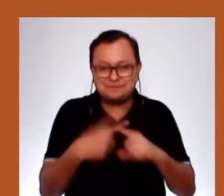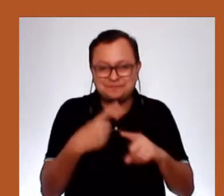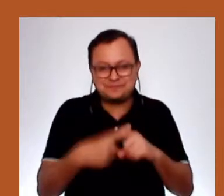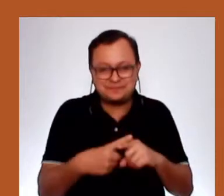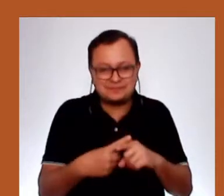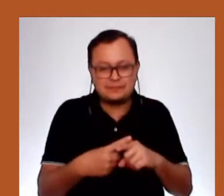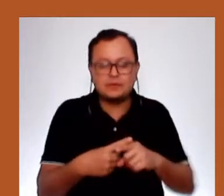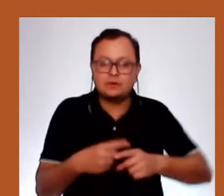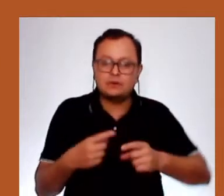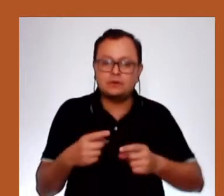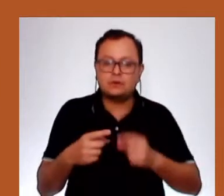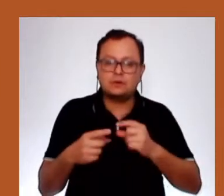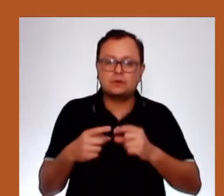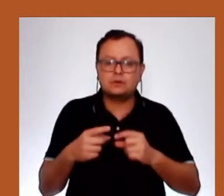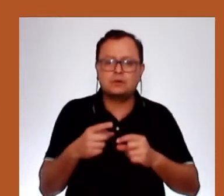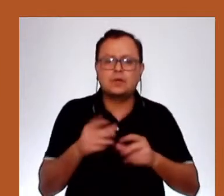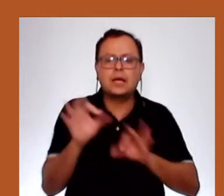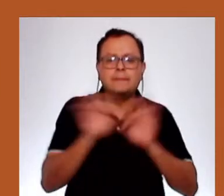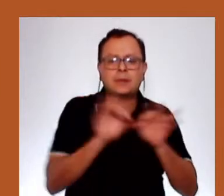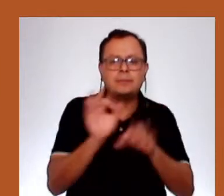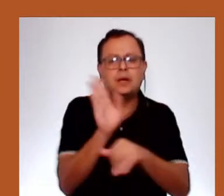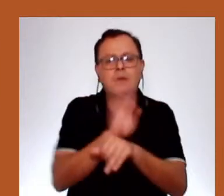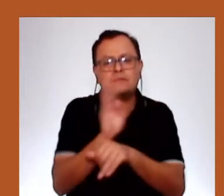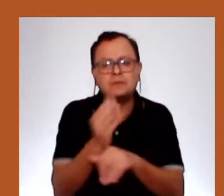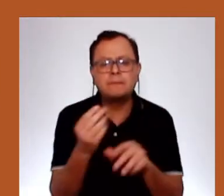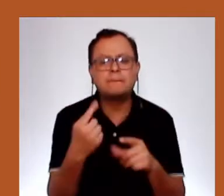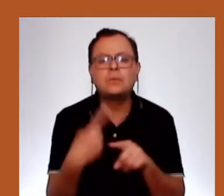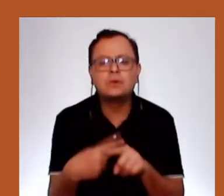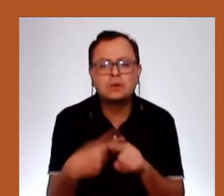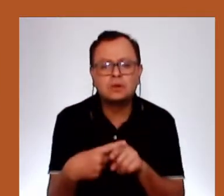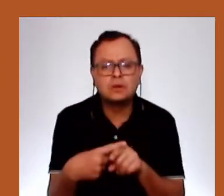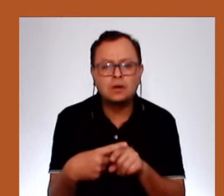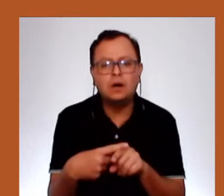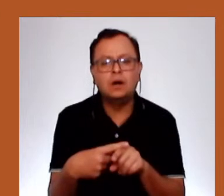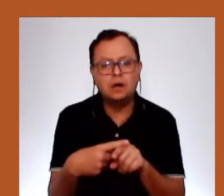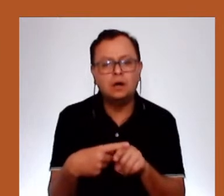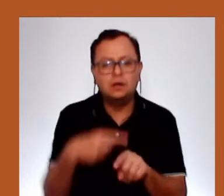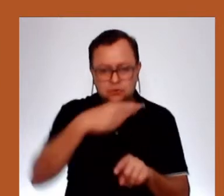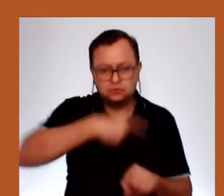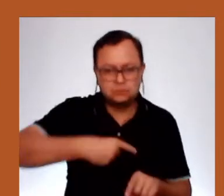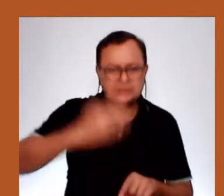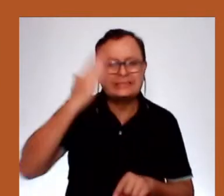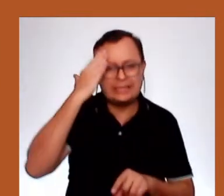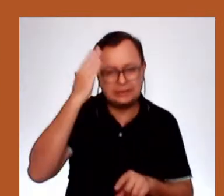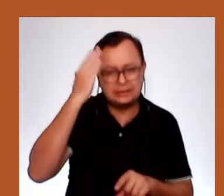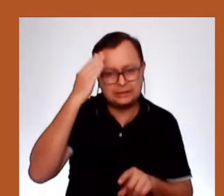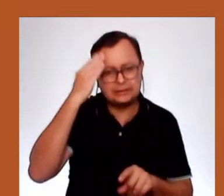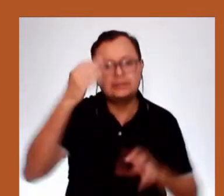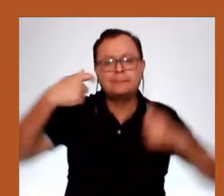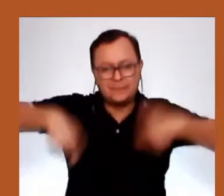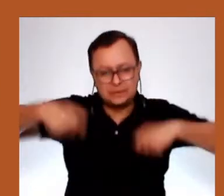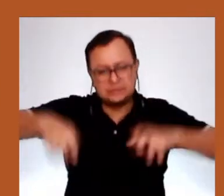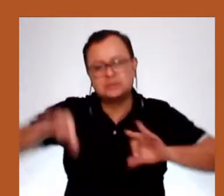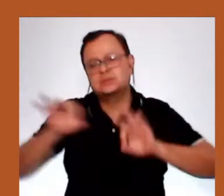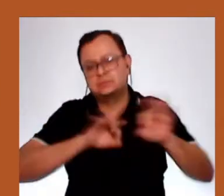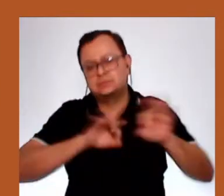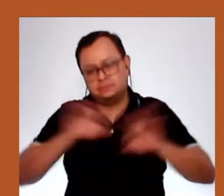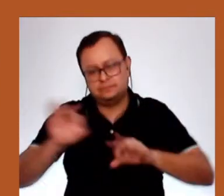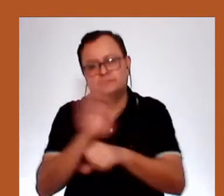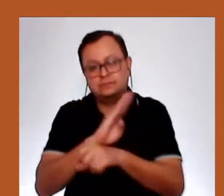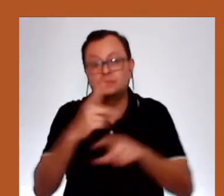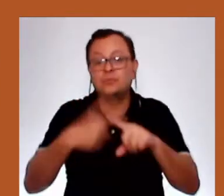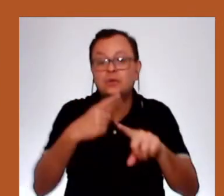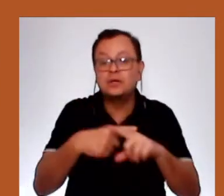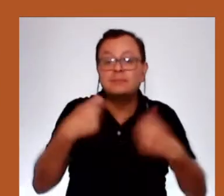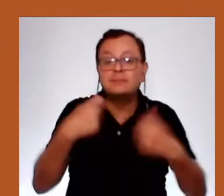inclusive. A gente foi porque achava muito que precisava ser feito, né? Era preciso mostrar isso aí que a gente está falando,